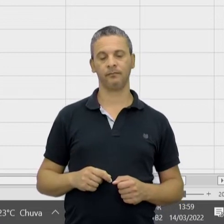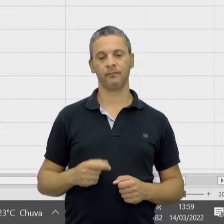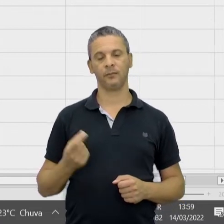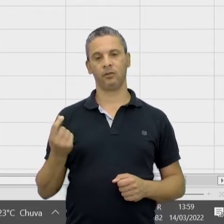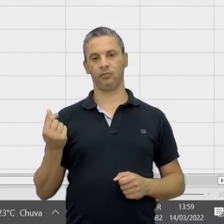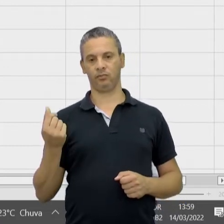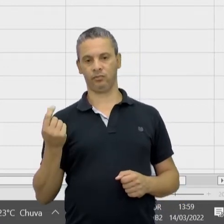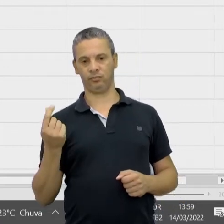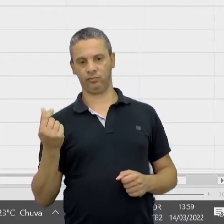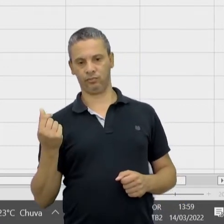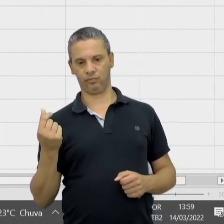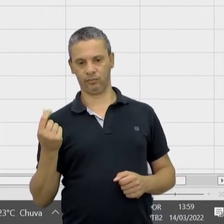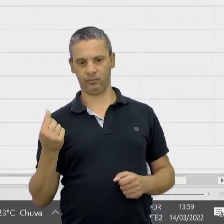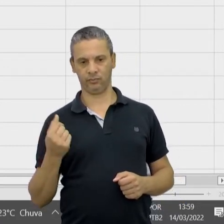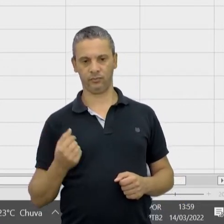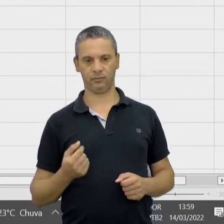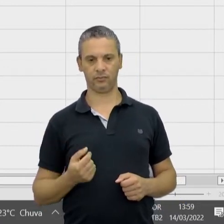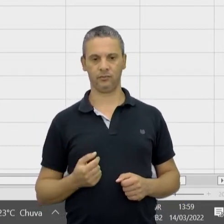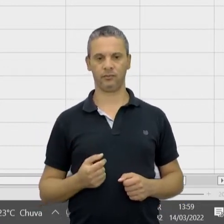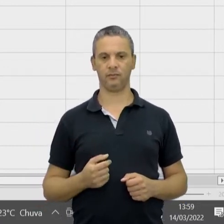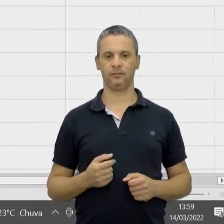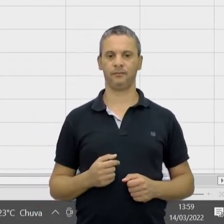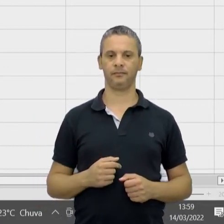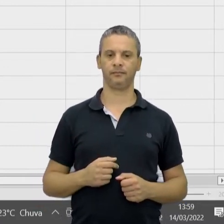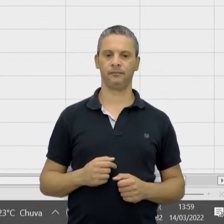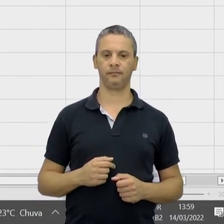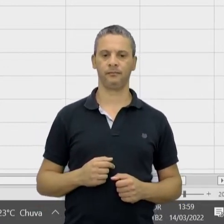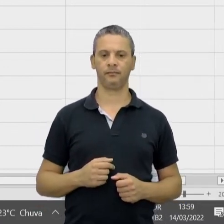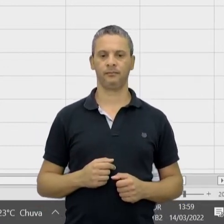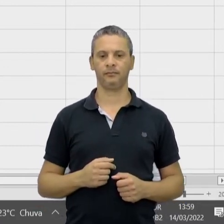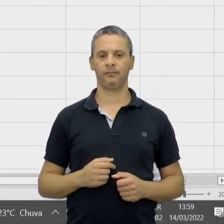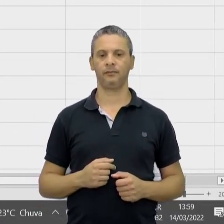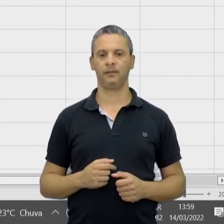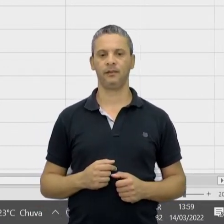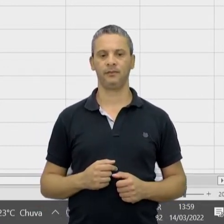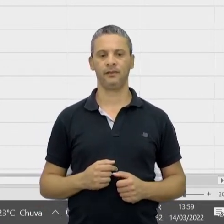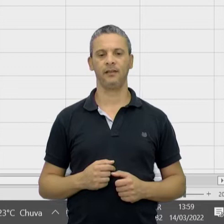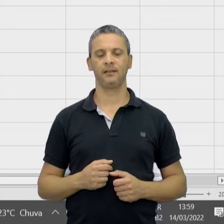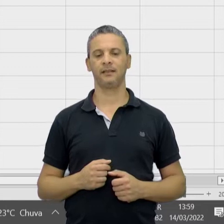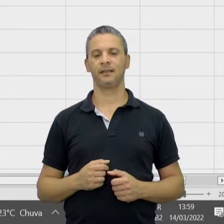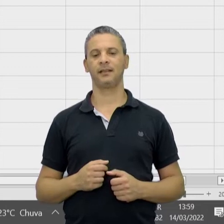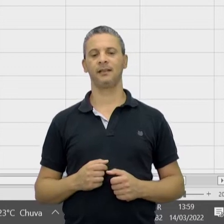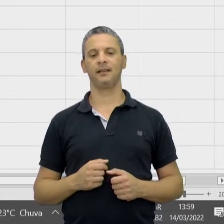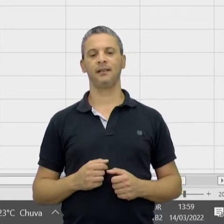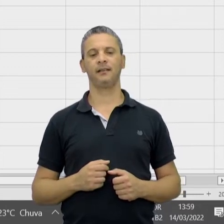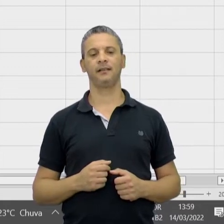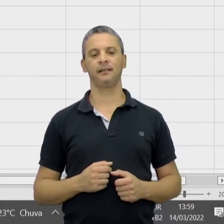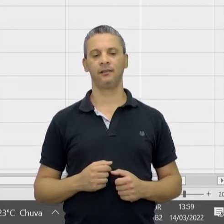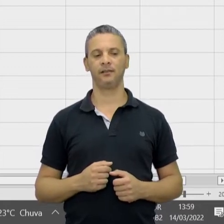aqui eu vou colocar o valor em reais, que... Opa! Opa.